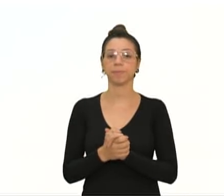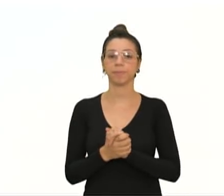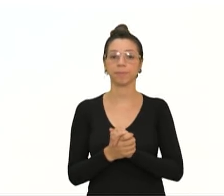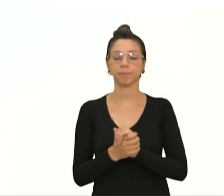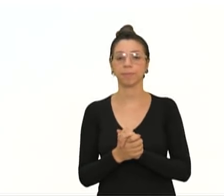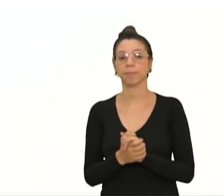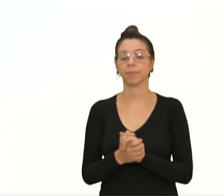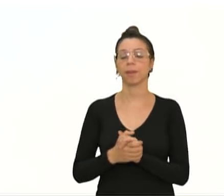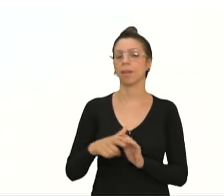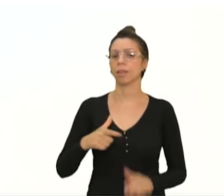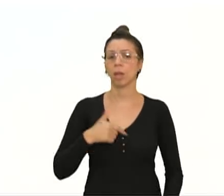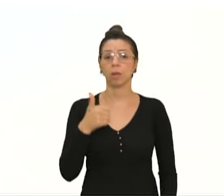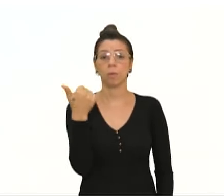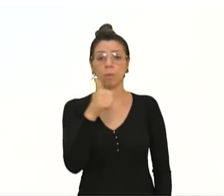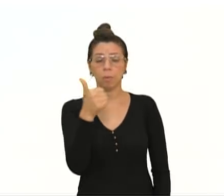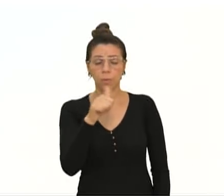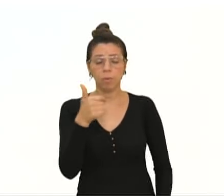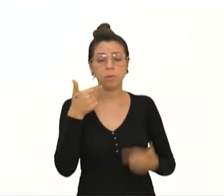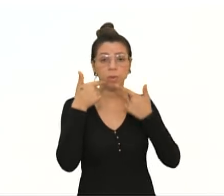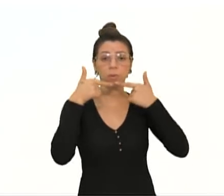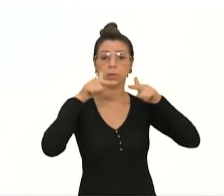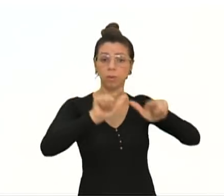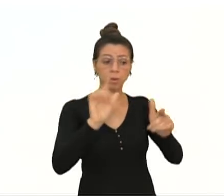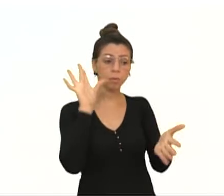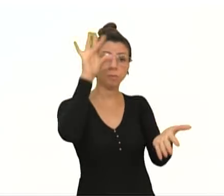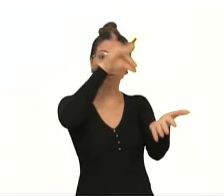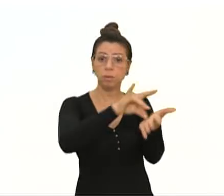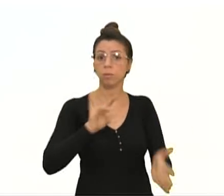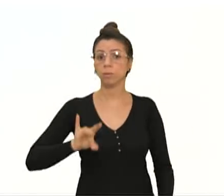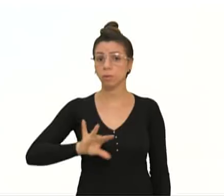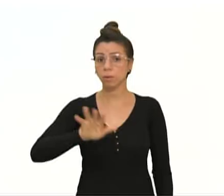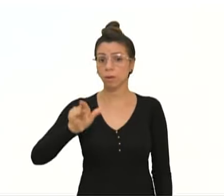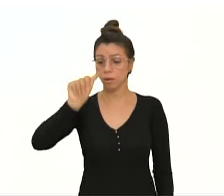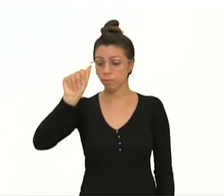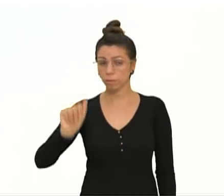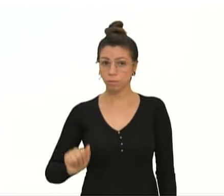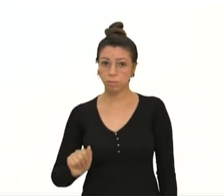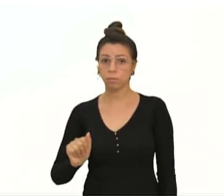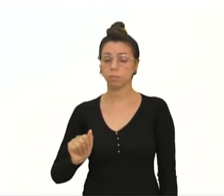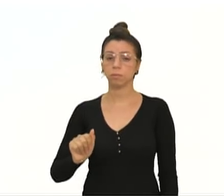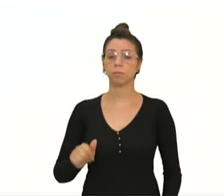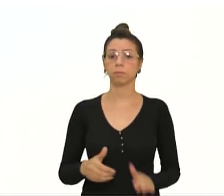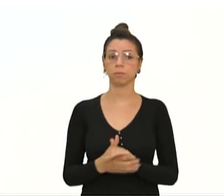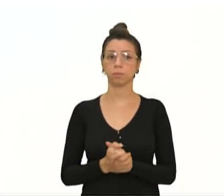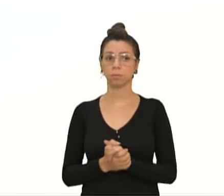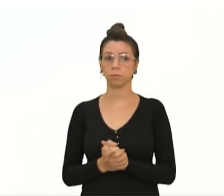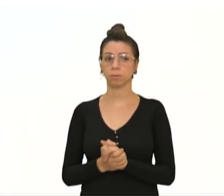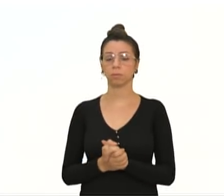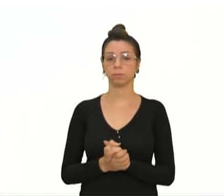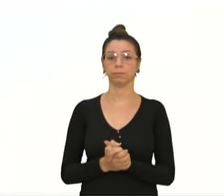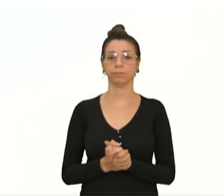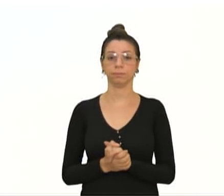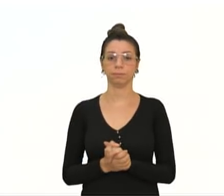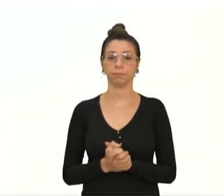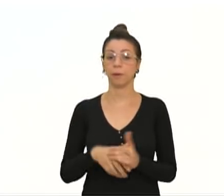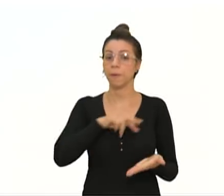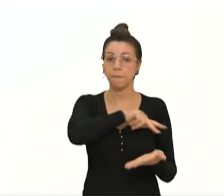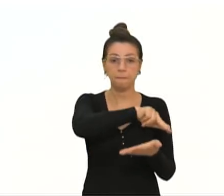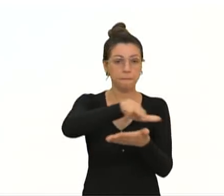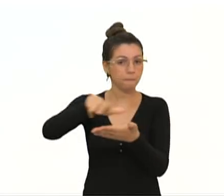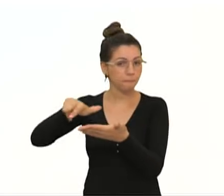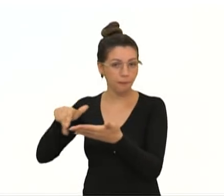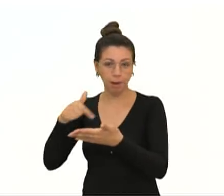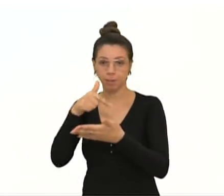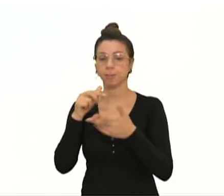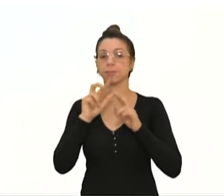11 línguas oficiais da África do Sul. Ubuntu, Ngbantu, Ngbantu, uma pessoa é